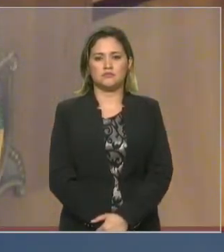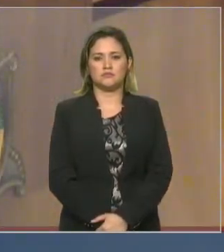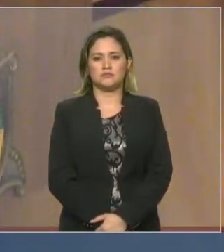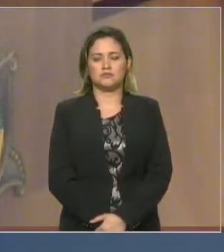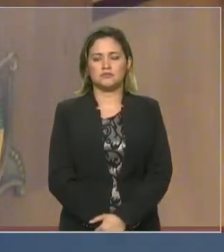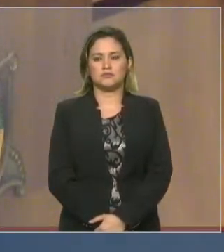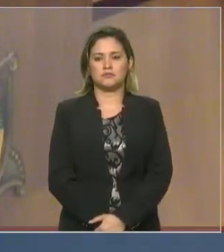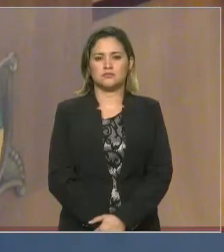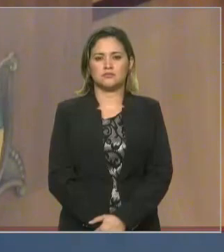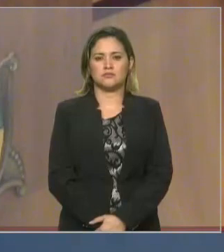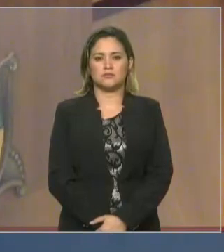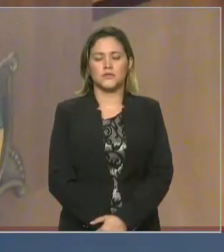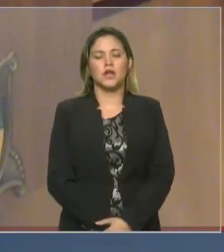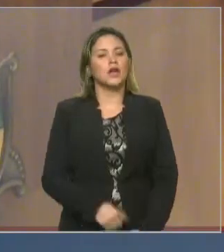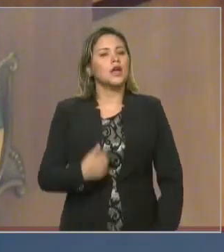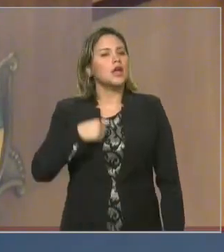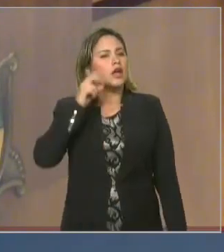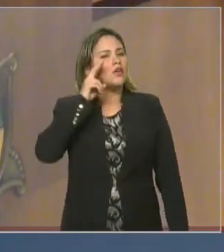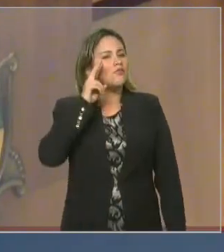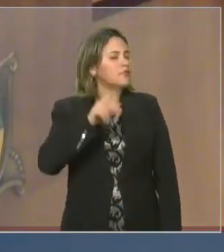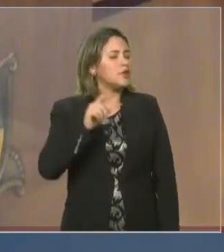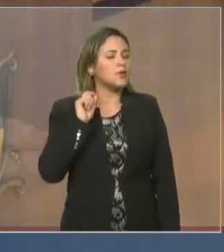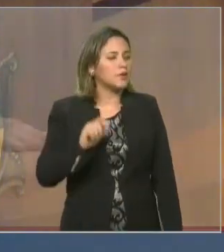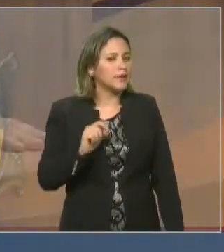O que eu vi lendo?